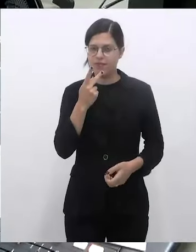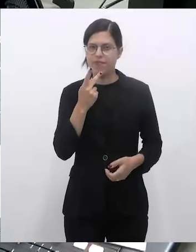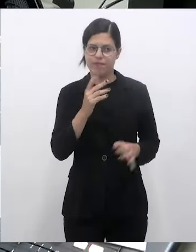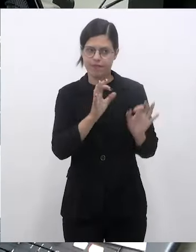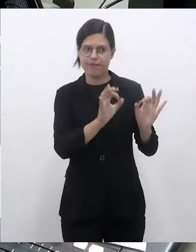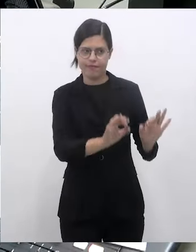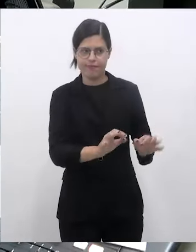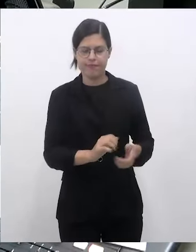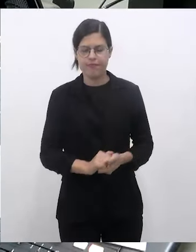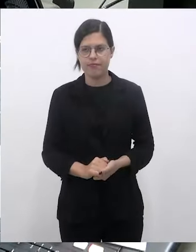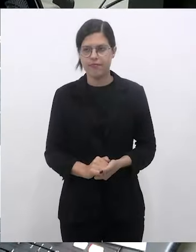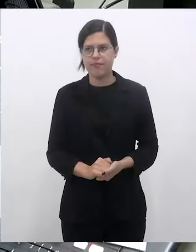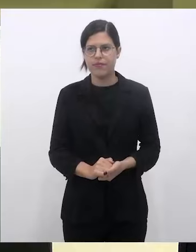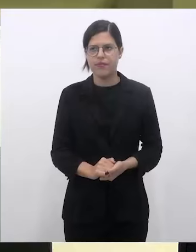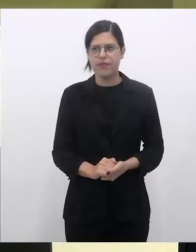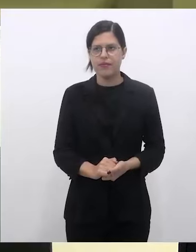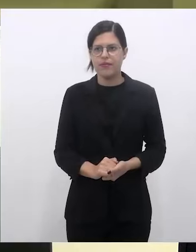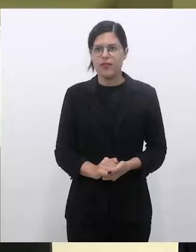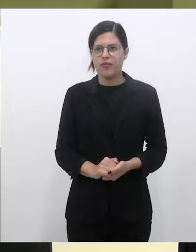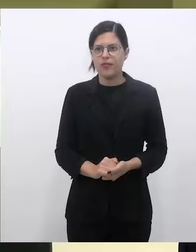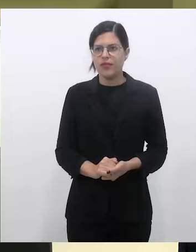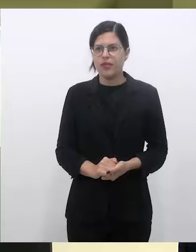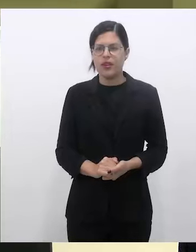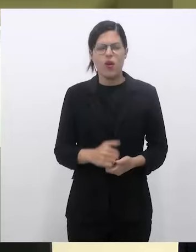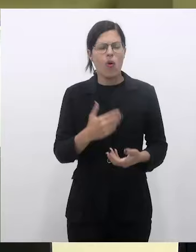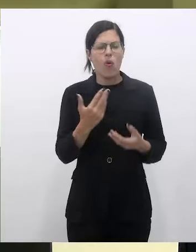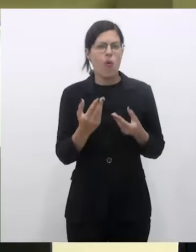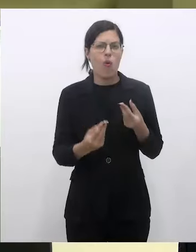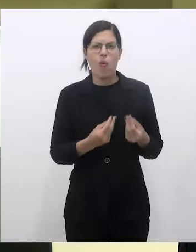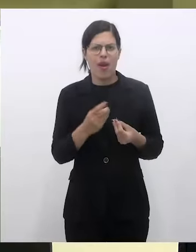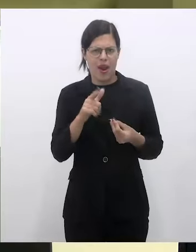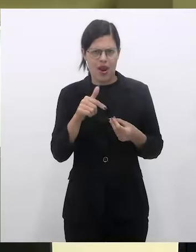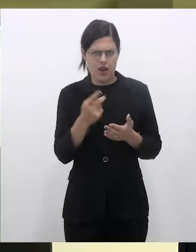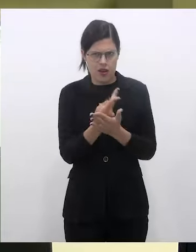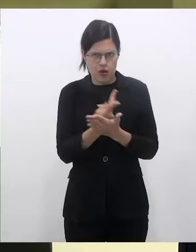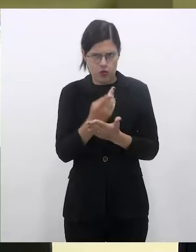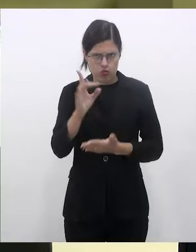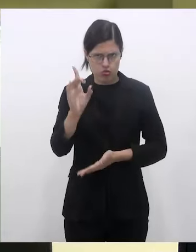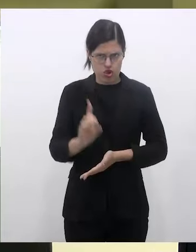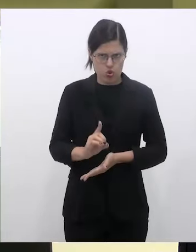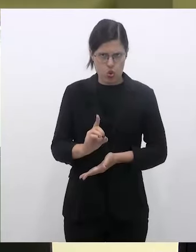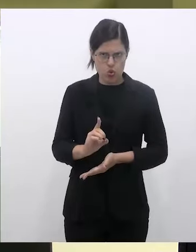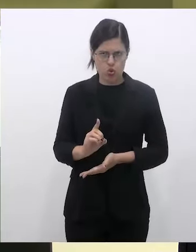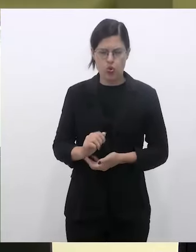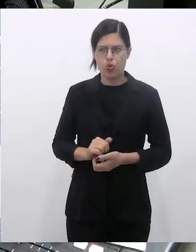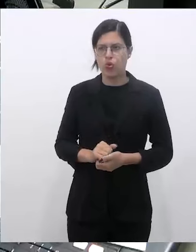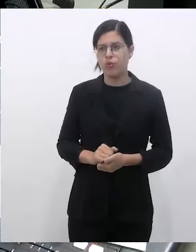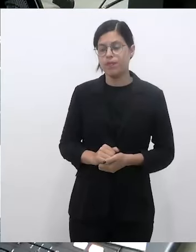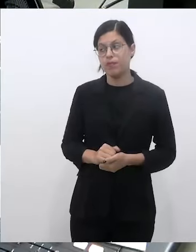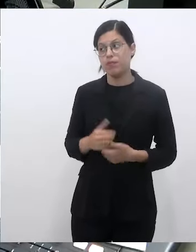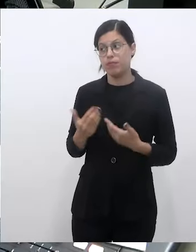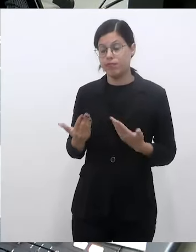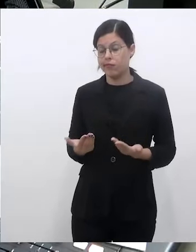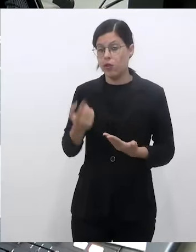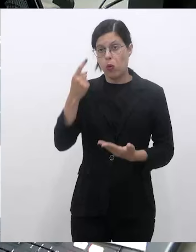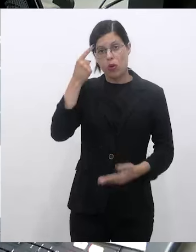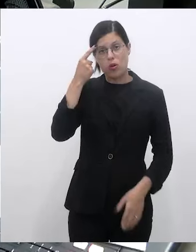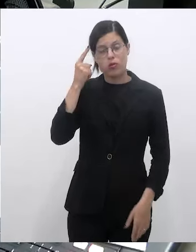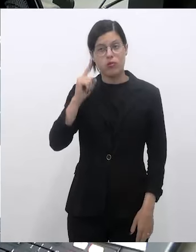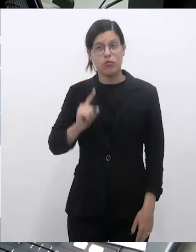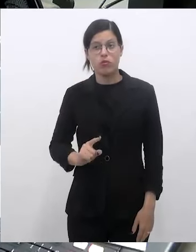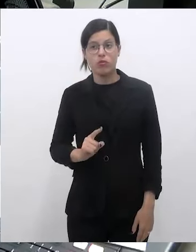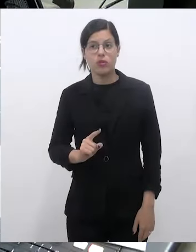Isso, compliance. Uhum. E aí, como é que fica? Isso é erro de direção? Olha, eu não